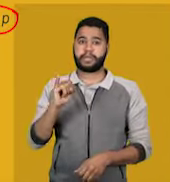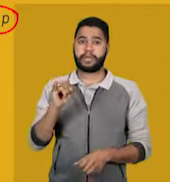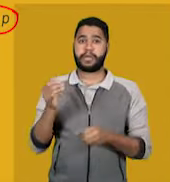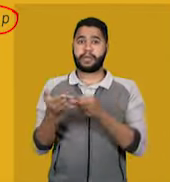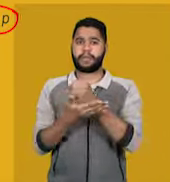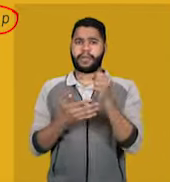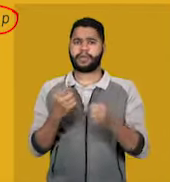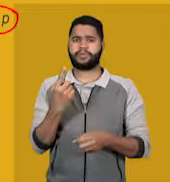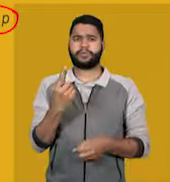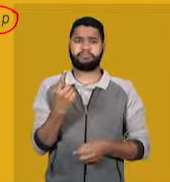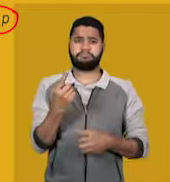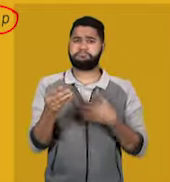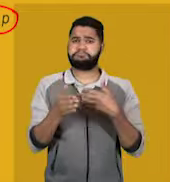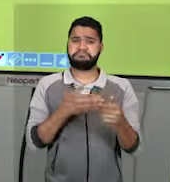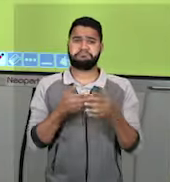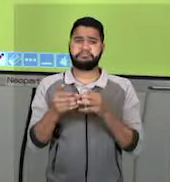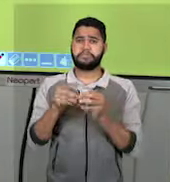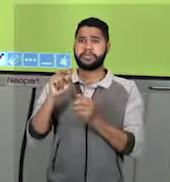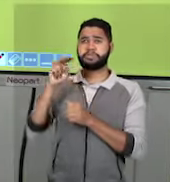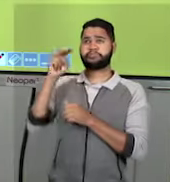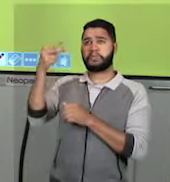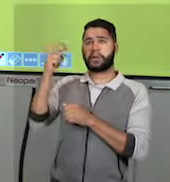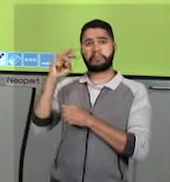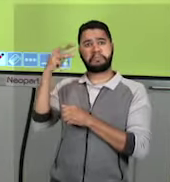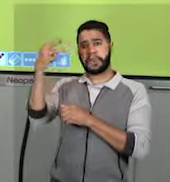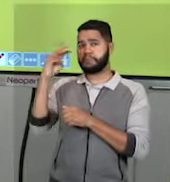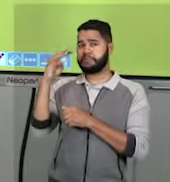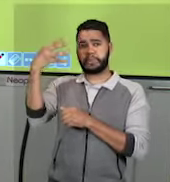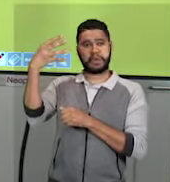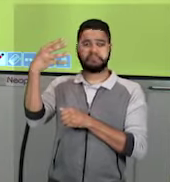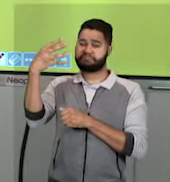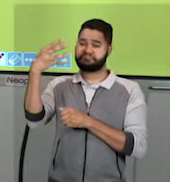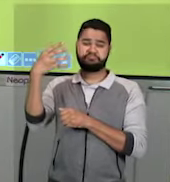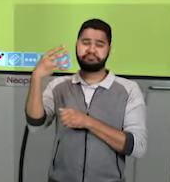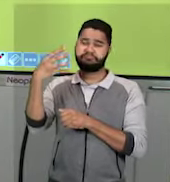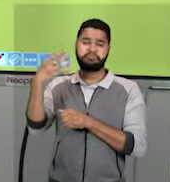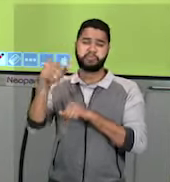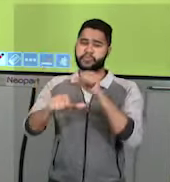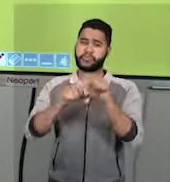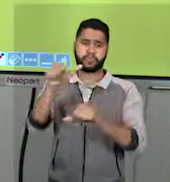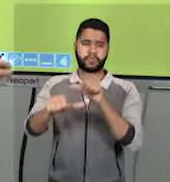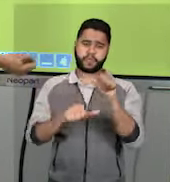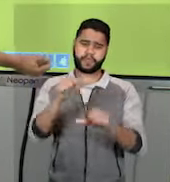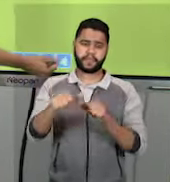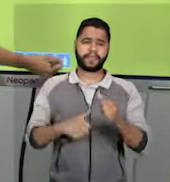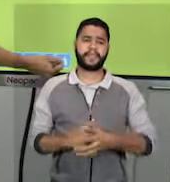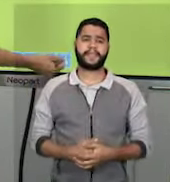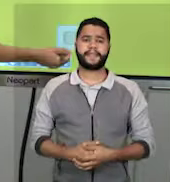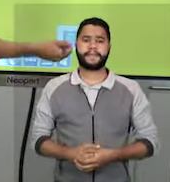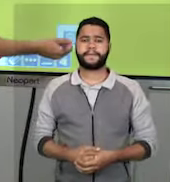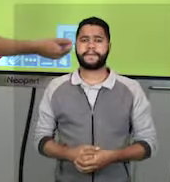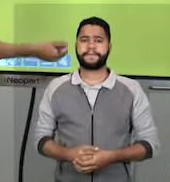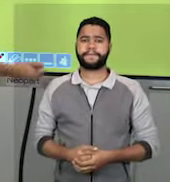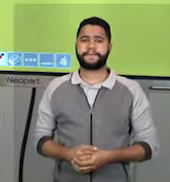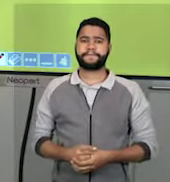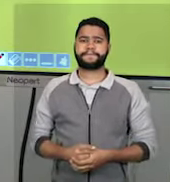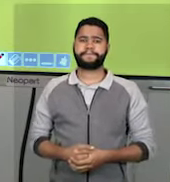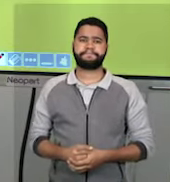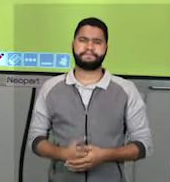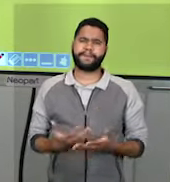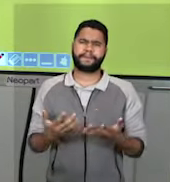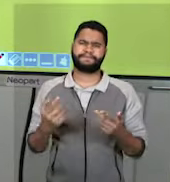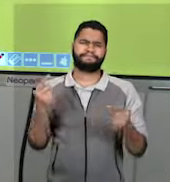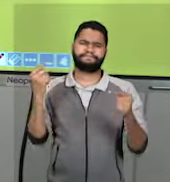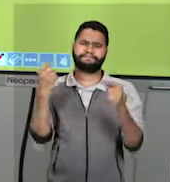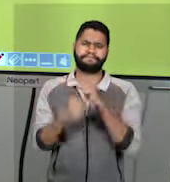1, independente do valor que 1 elevado a qualquer valor, vai ser igual a quanto? Vai ser igual a 1. Então, não faz muito